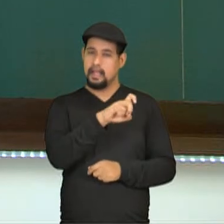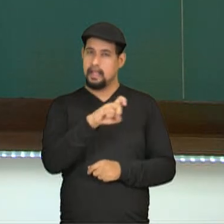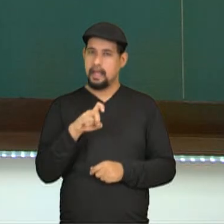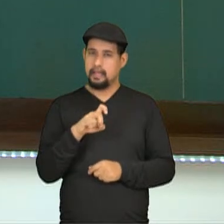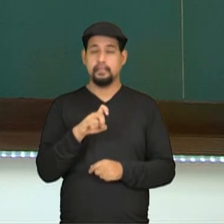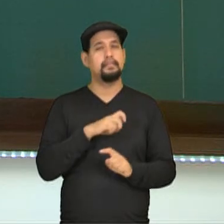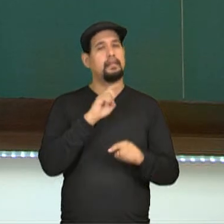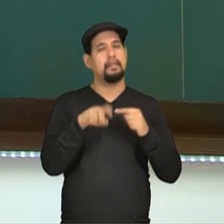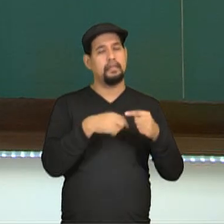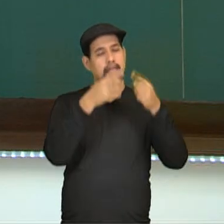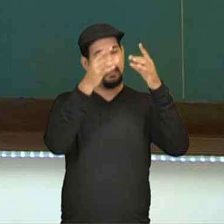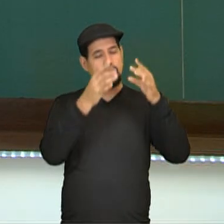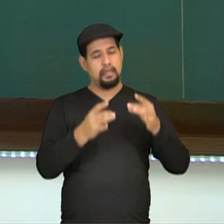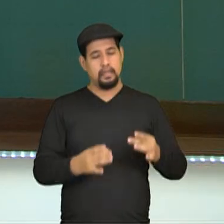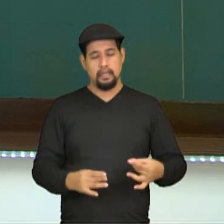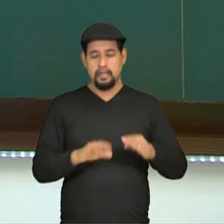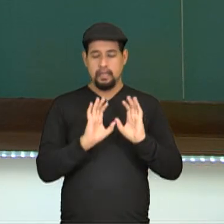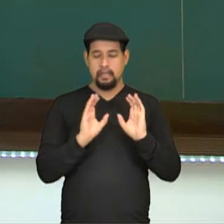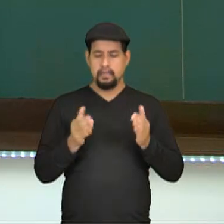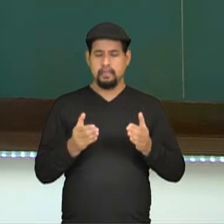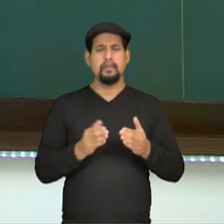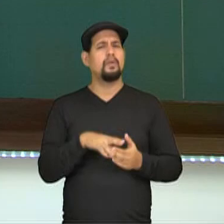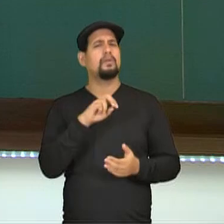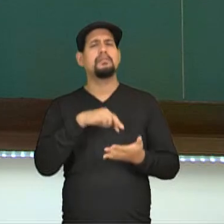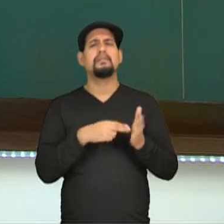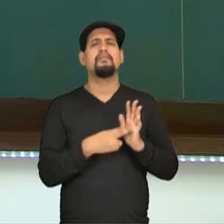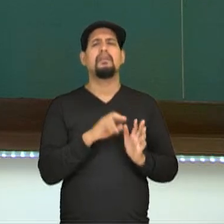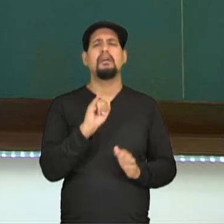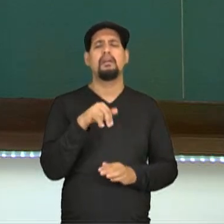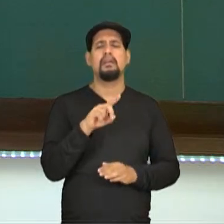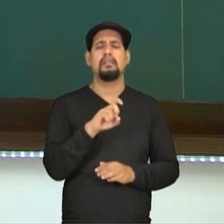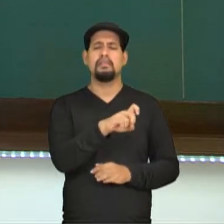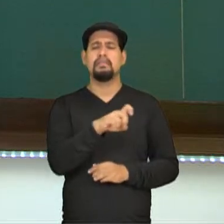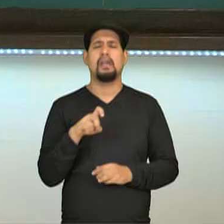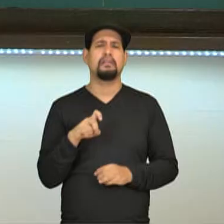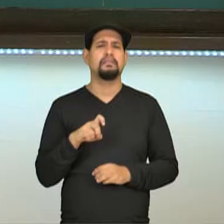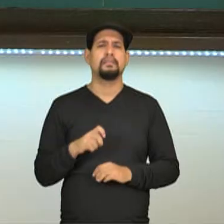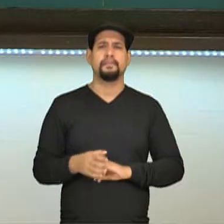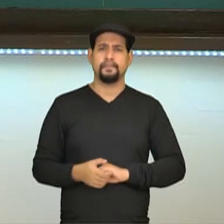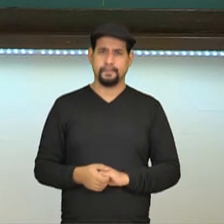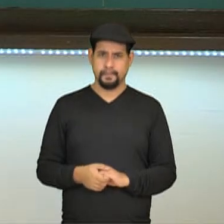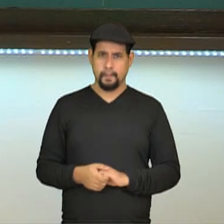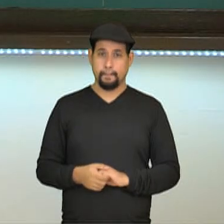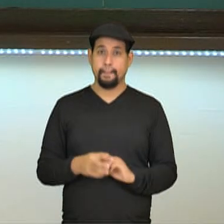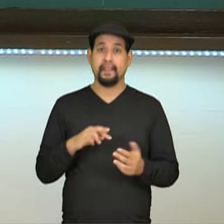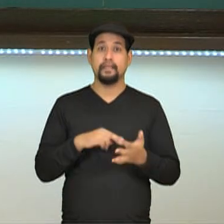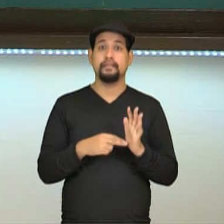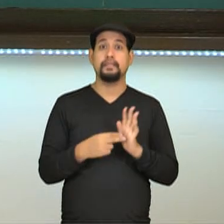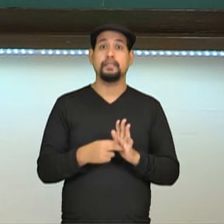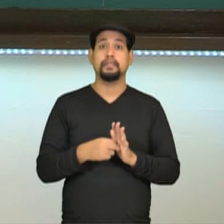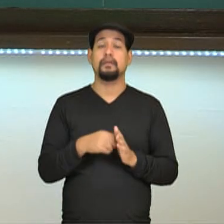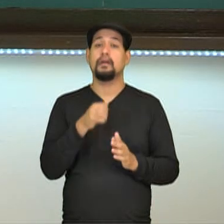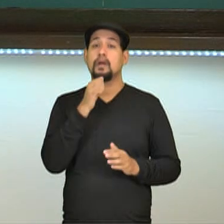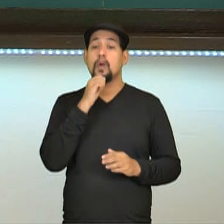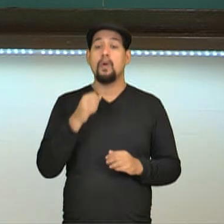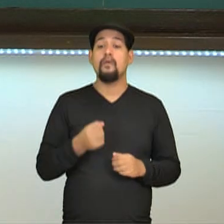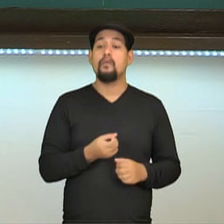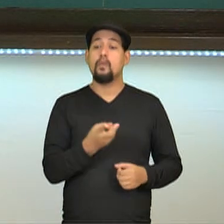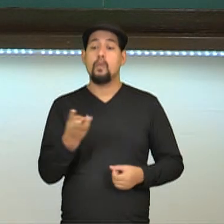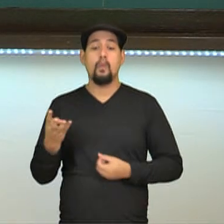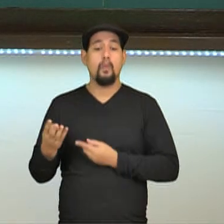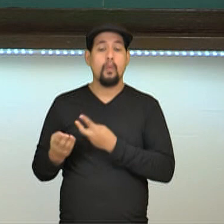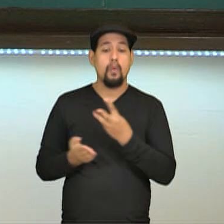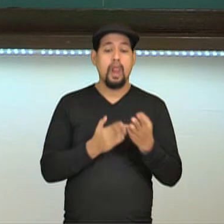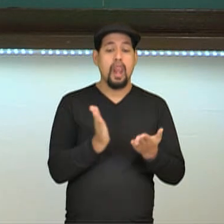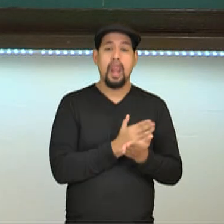tomadas a partir do Concílio de Trento. O que é o Index? O Index é o índice de livros proibidos. Então, a